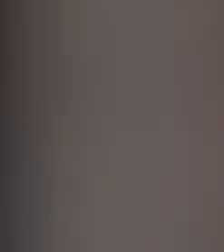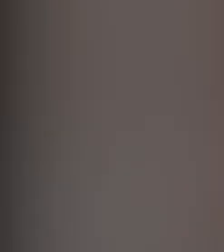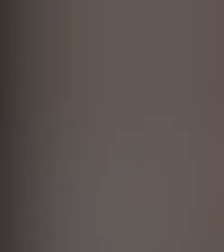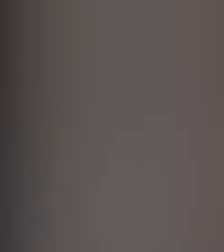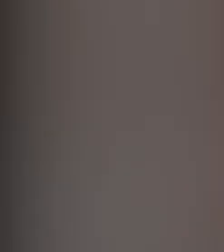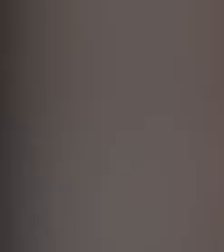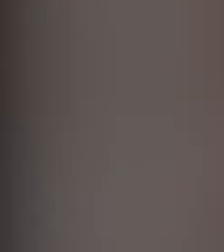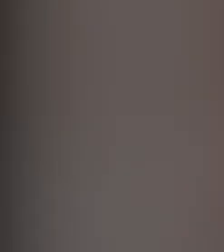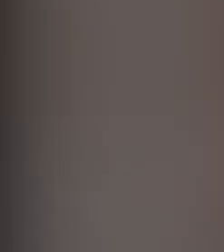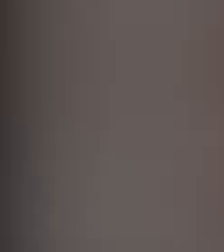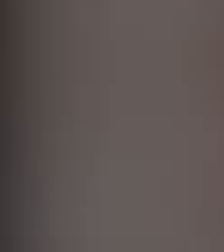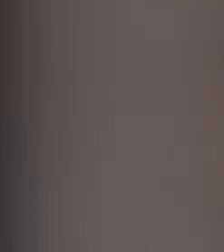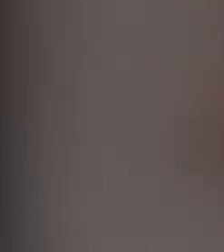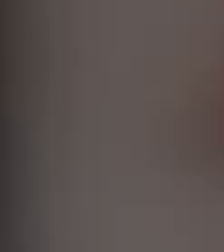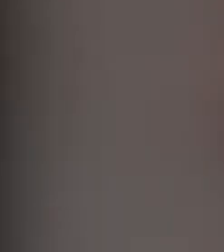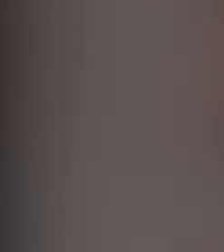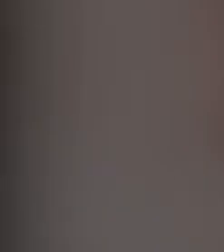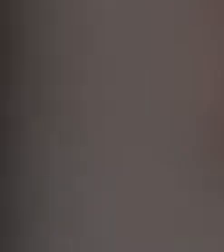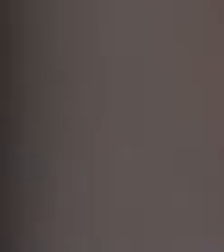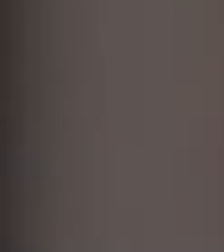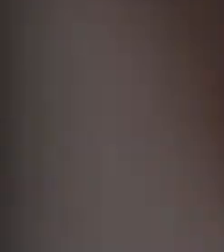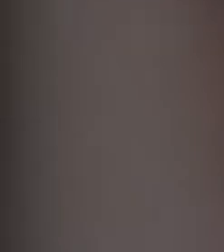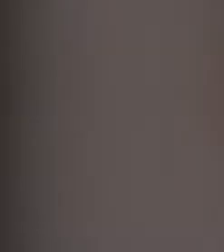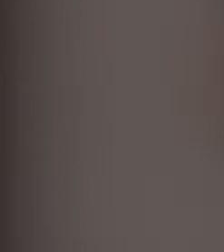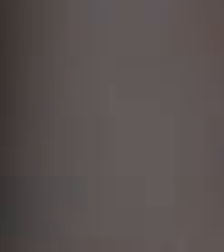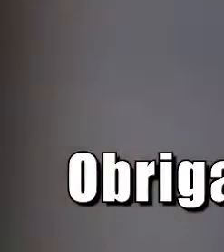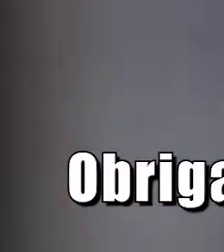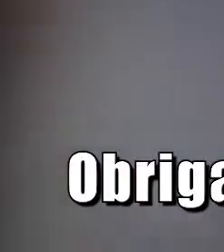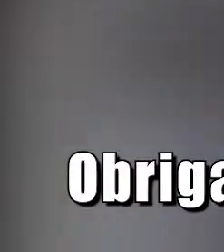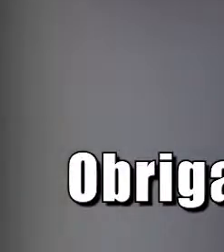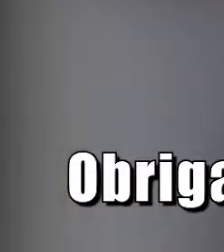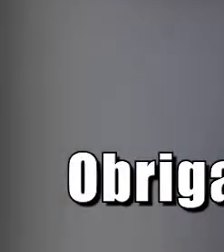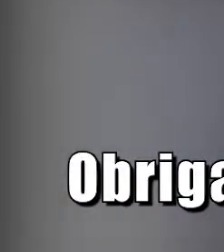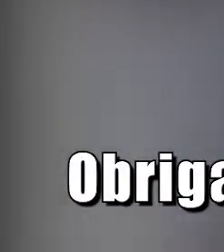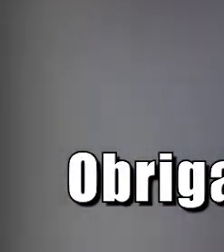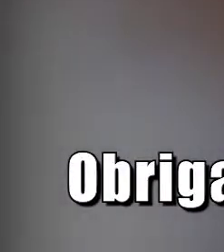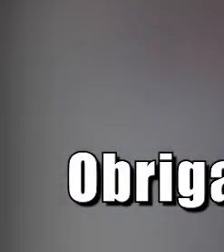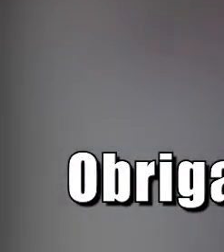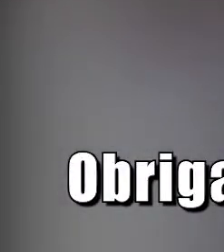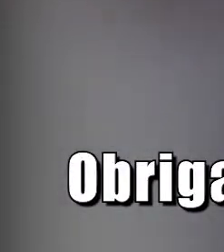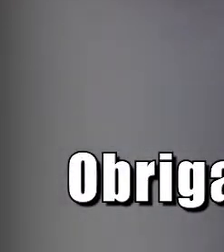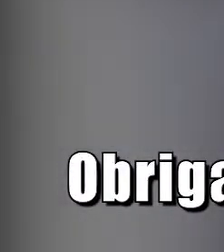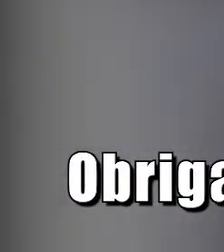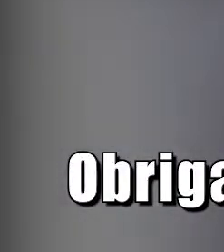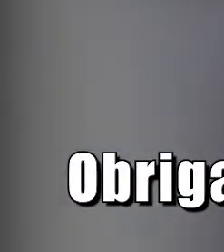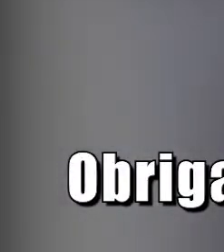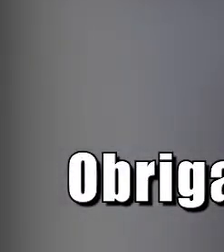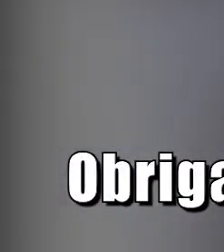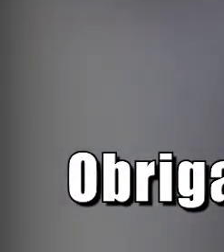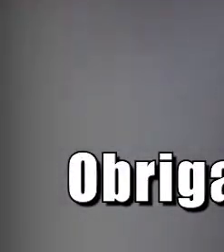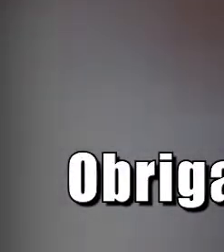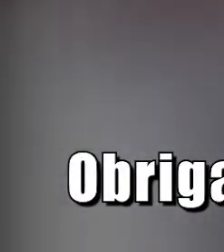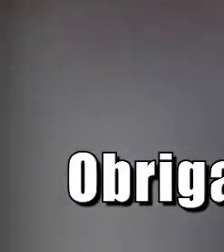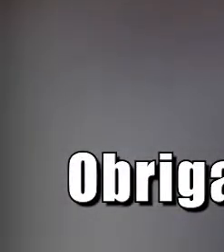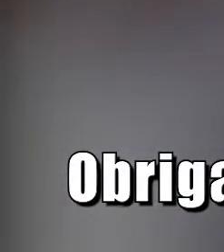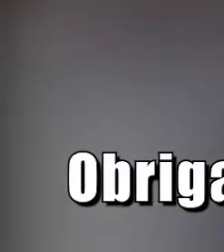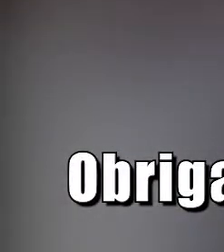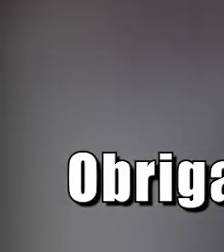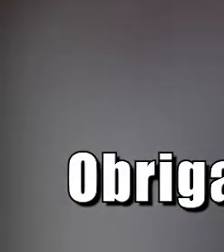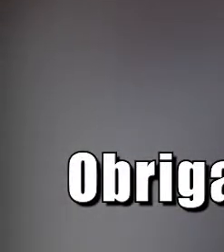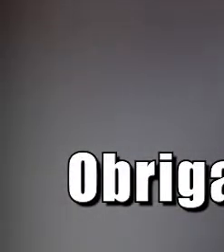Espero que você que assistiu até aqui tenha gostado desse vídeo. Um beijo grande para vocês e tchau!